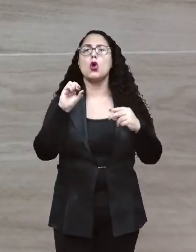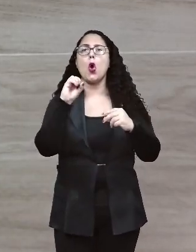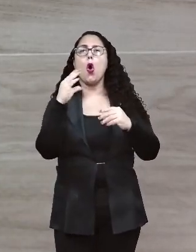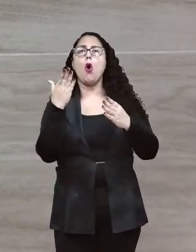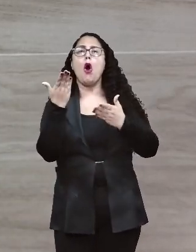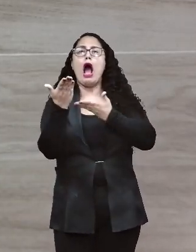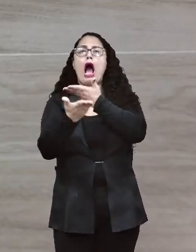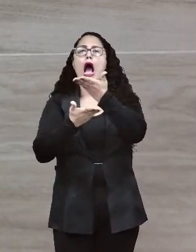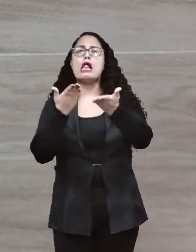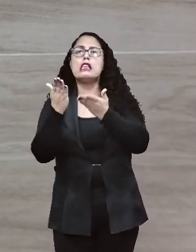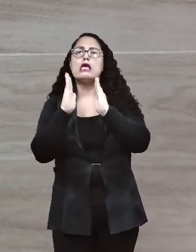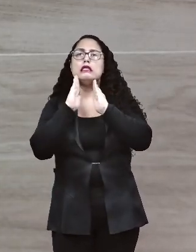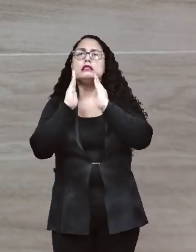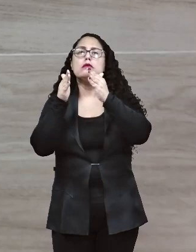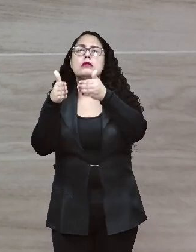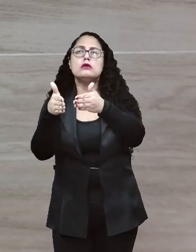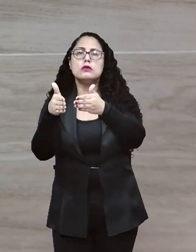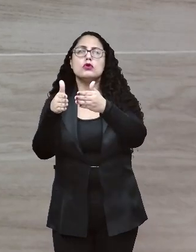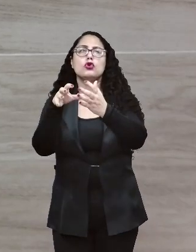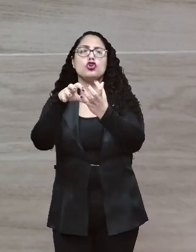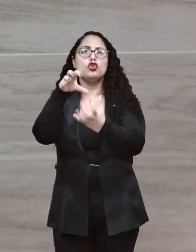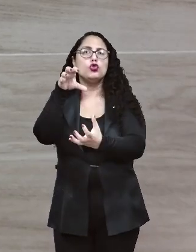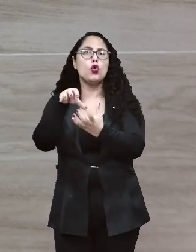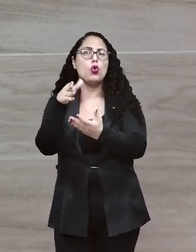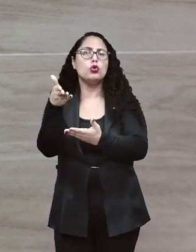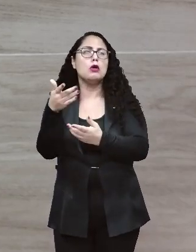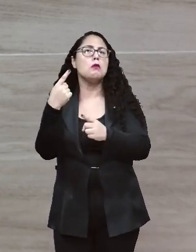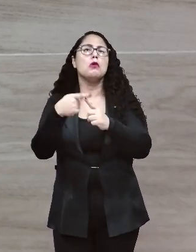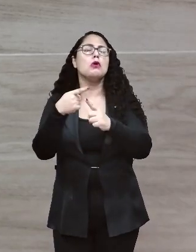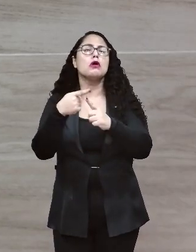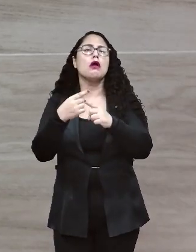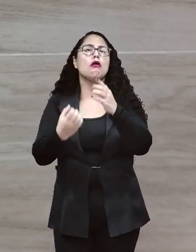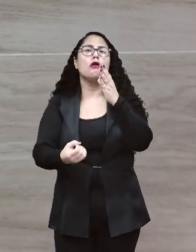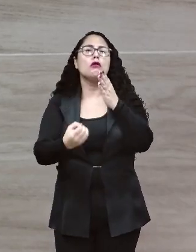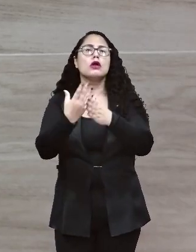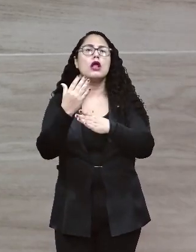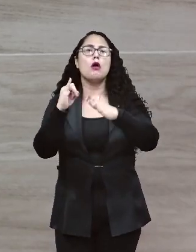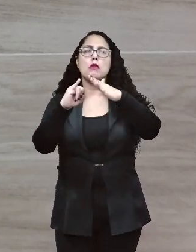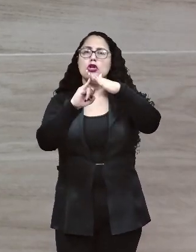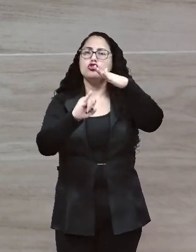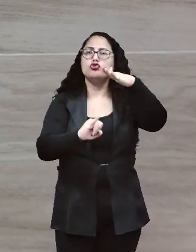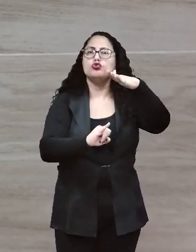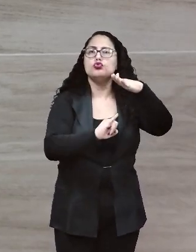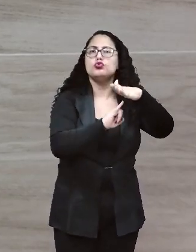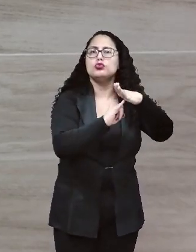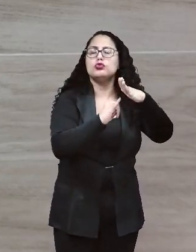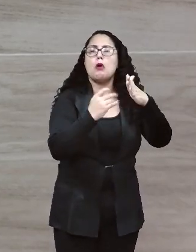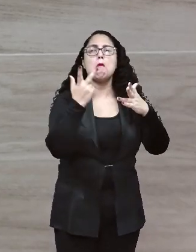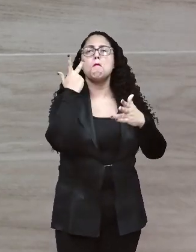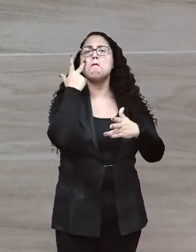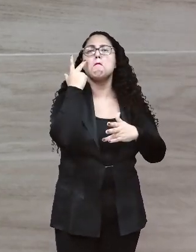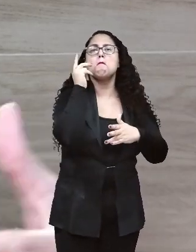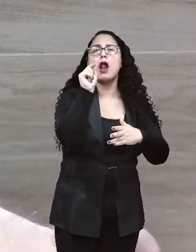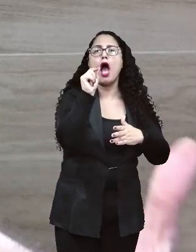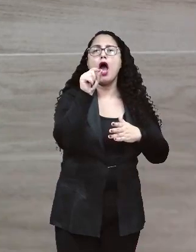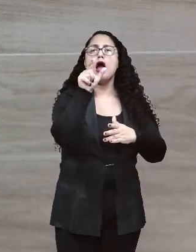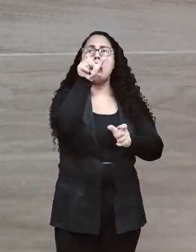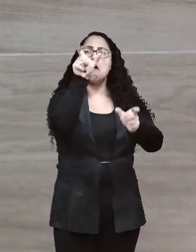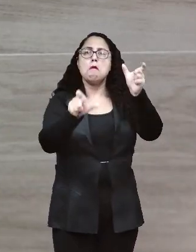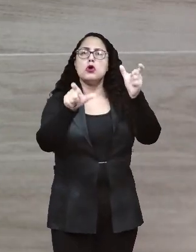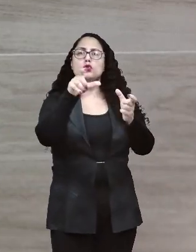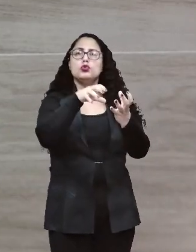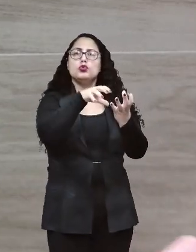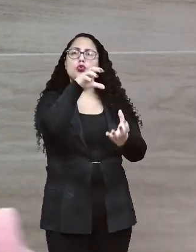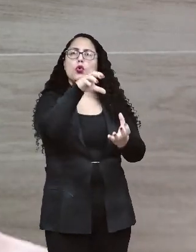atenda especificamente o idoso? Né? Por que não criar uma instituição para que os